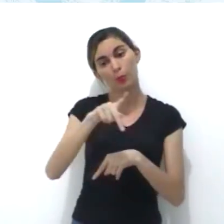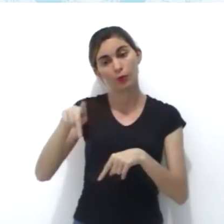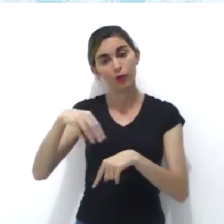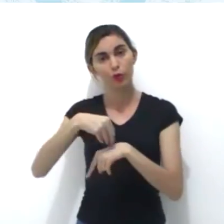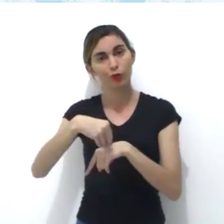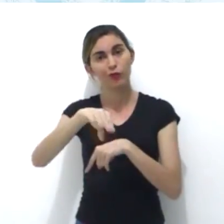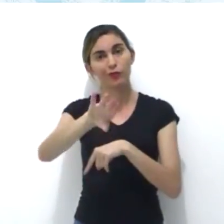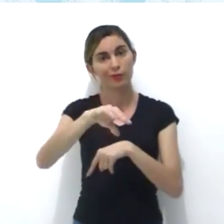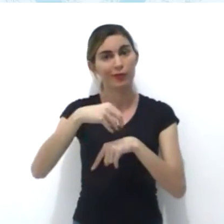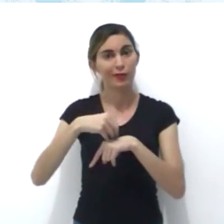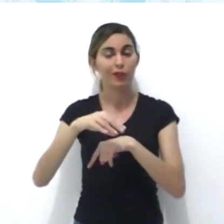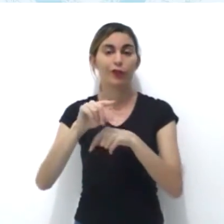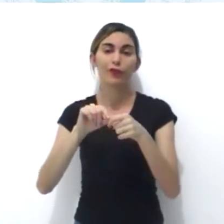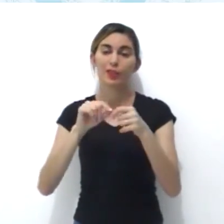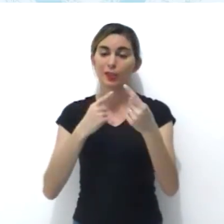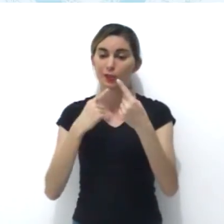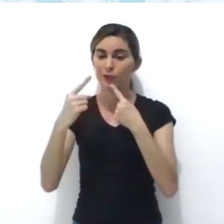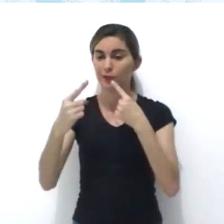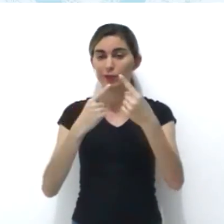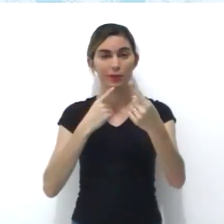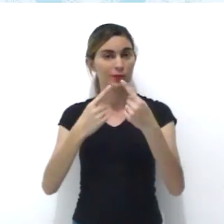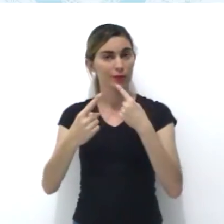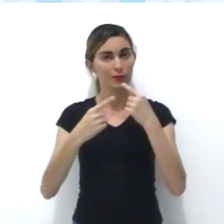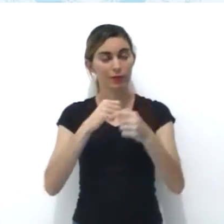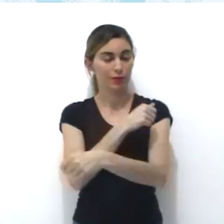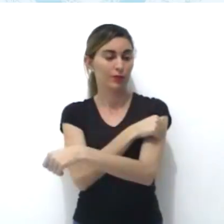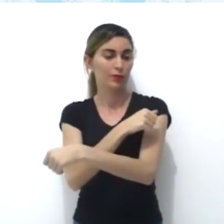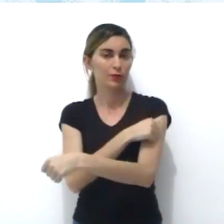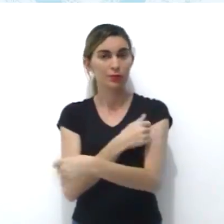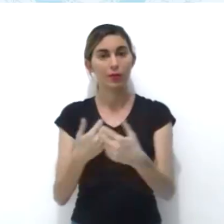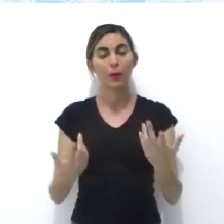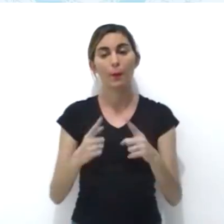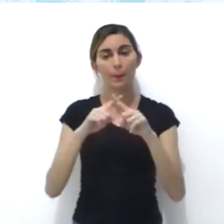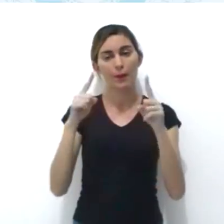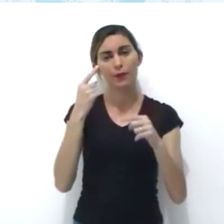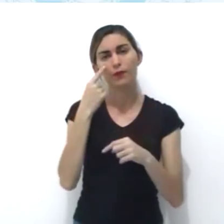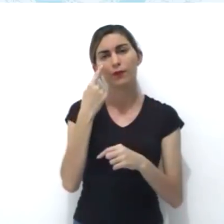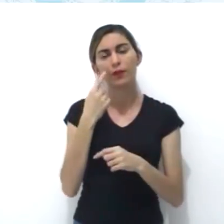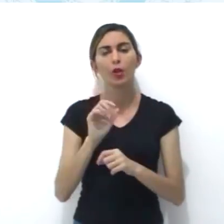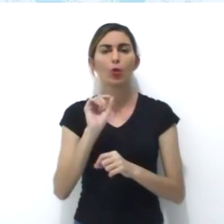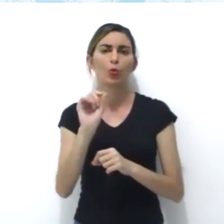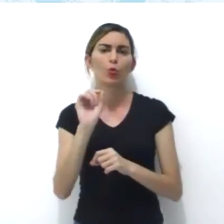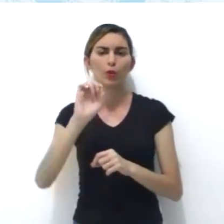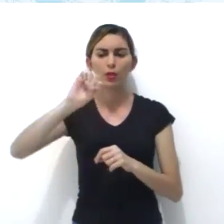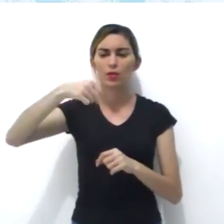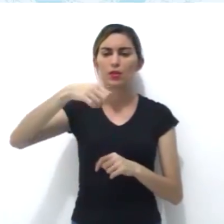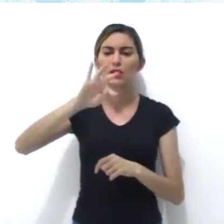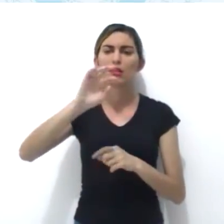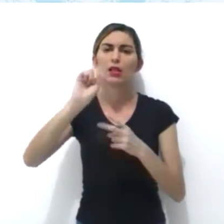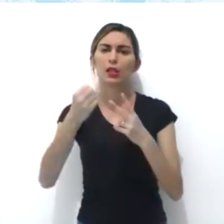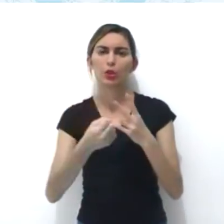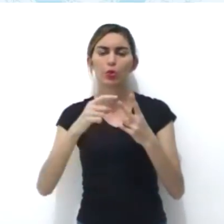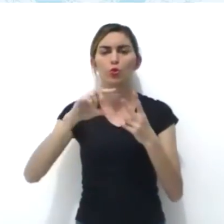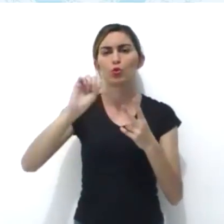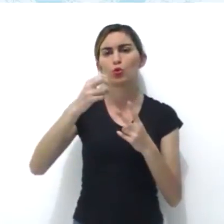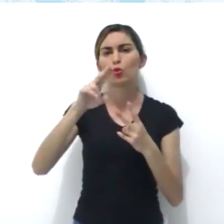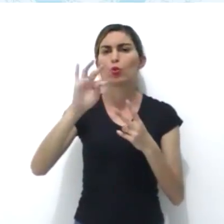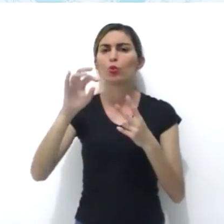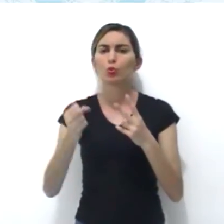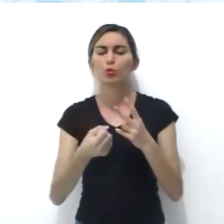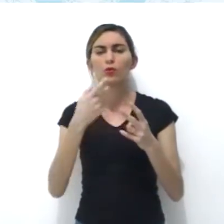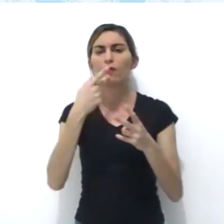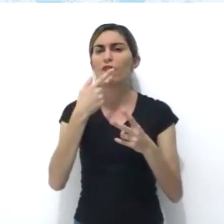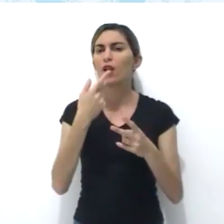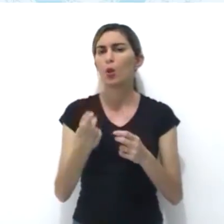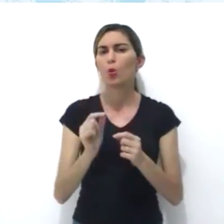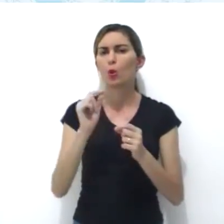ele é que vai estar ali fazendo o diálogo com esses alunos. Mas vamos ver o que Santos e Santos vem